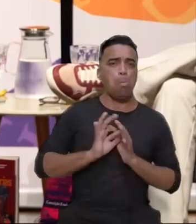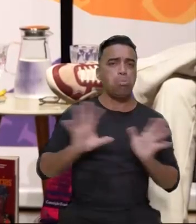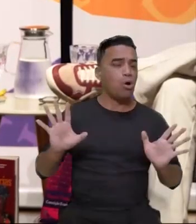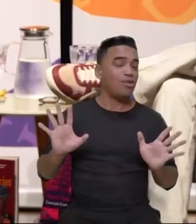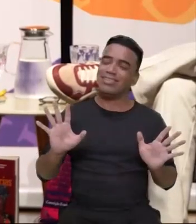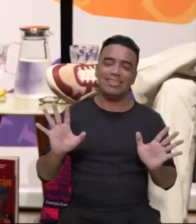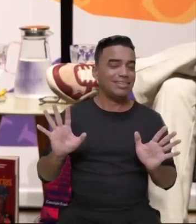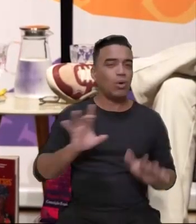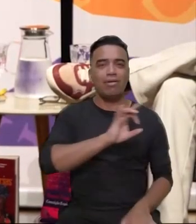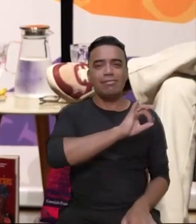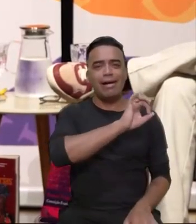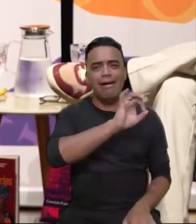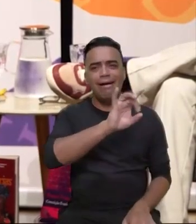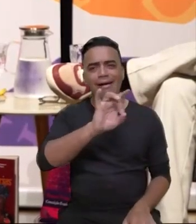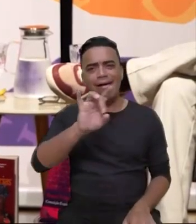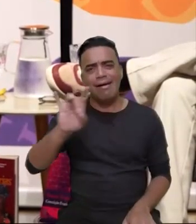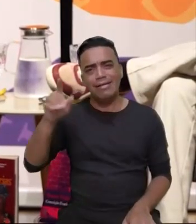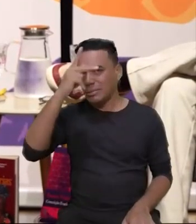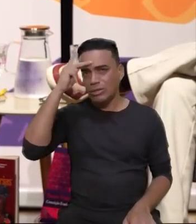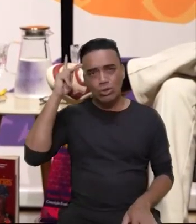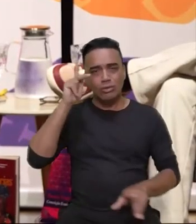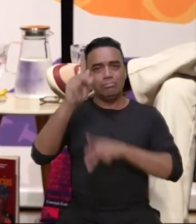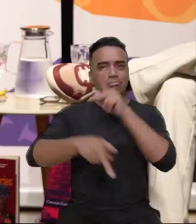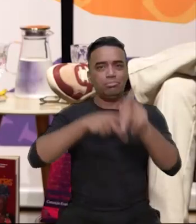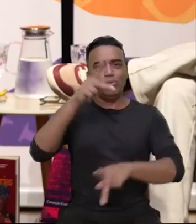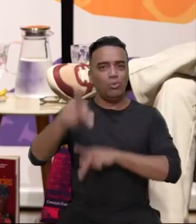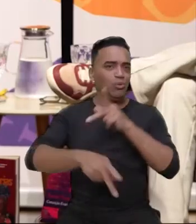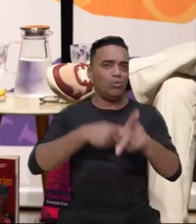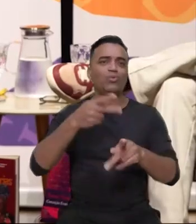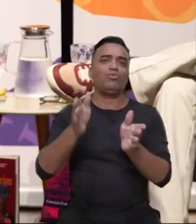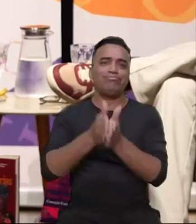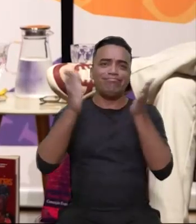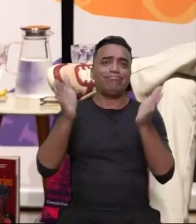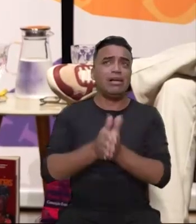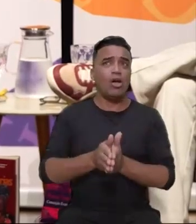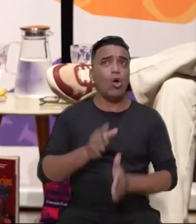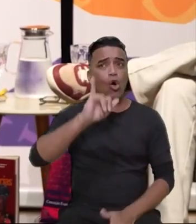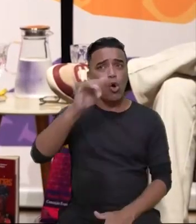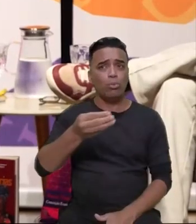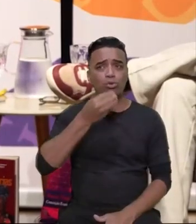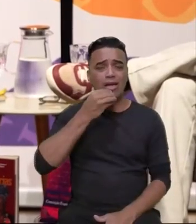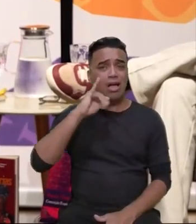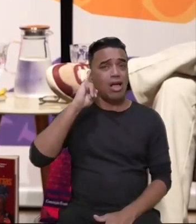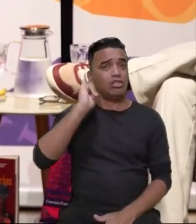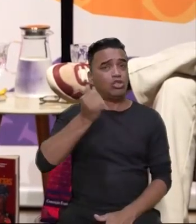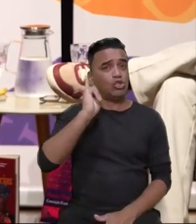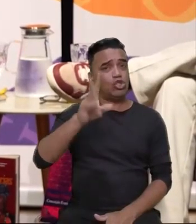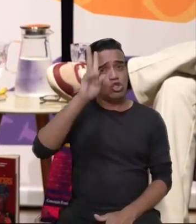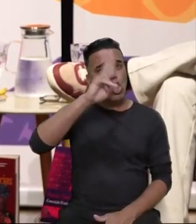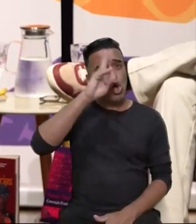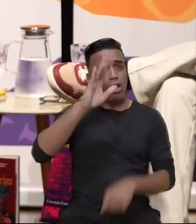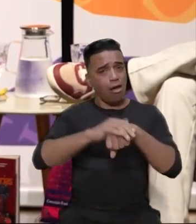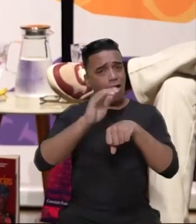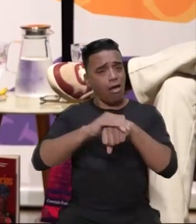privilegiadas. Então, cada pessoa do povo que tem uma oportunidade de contar a sua própria história, de